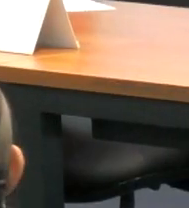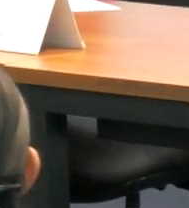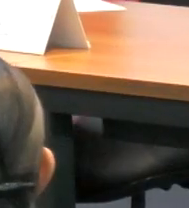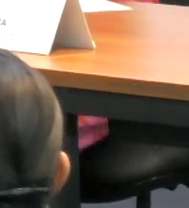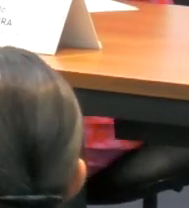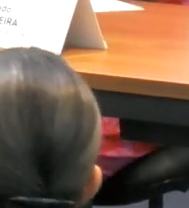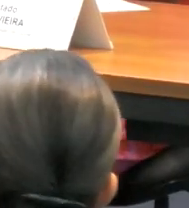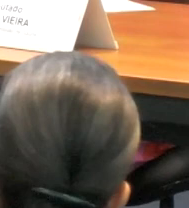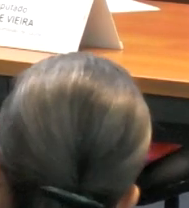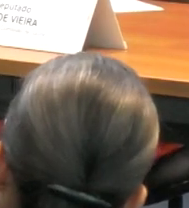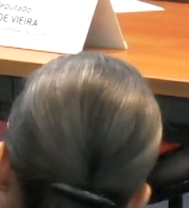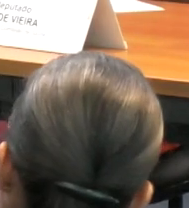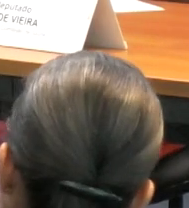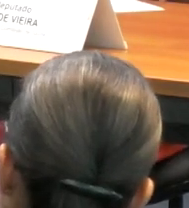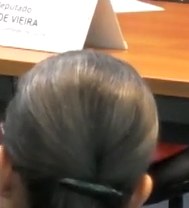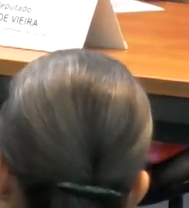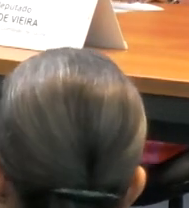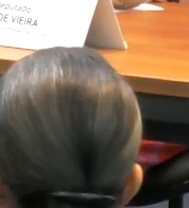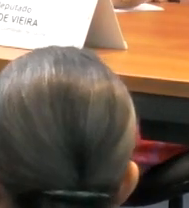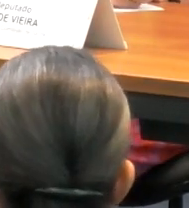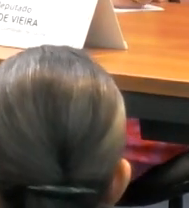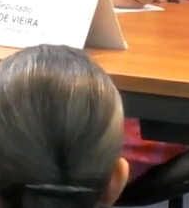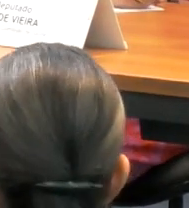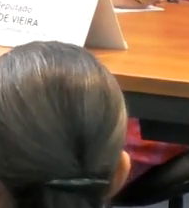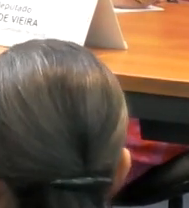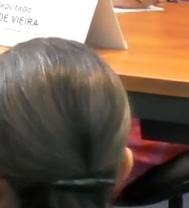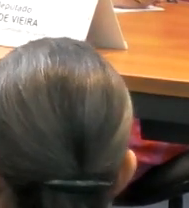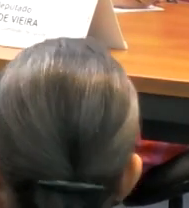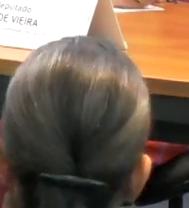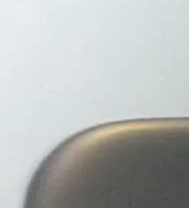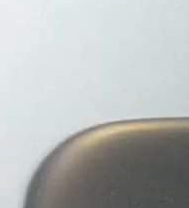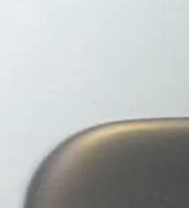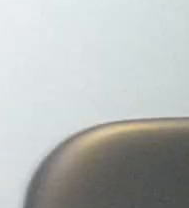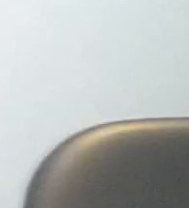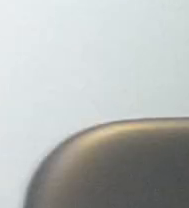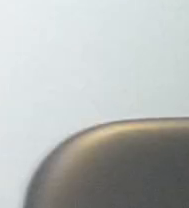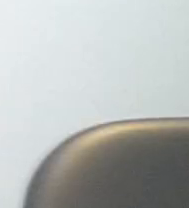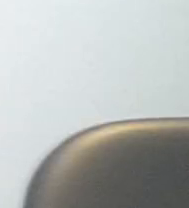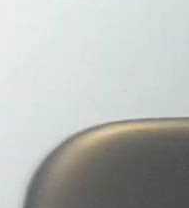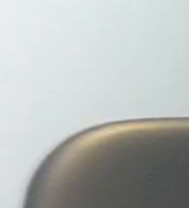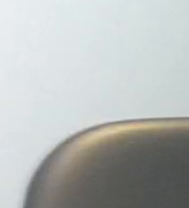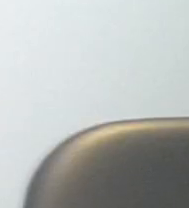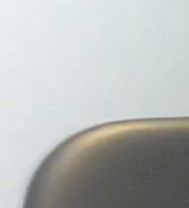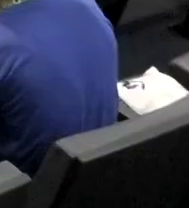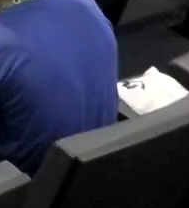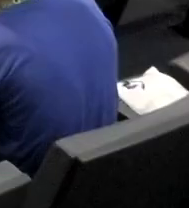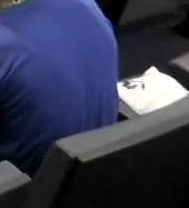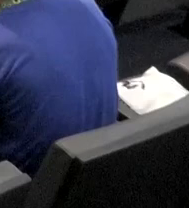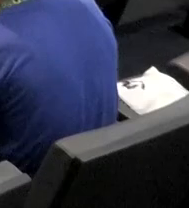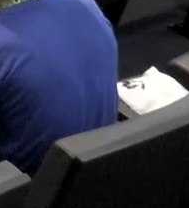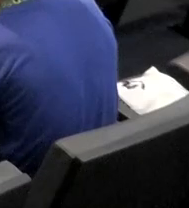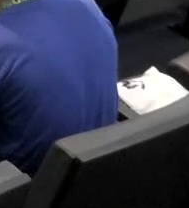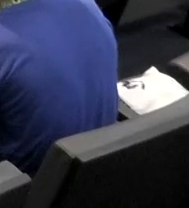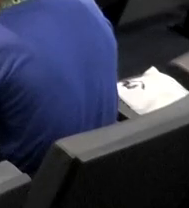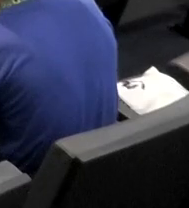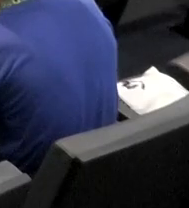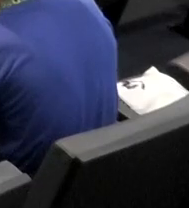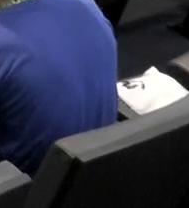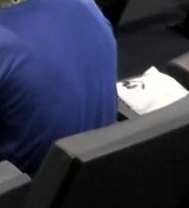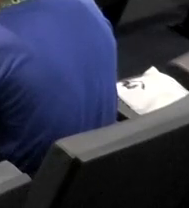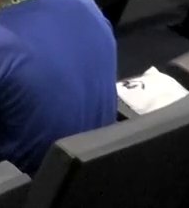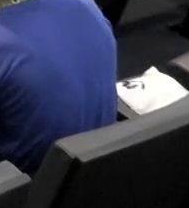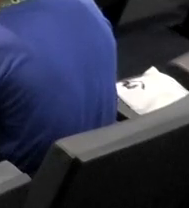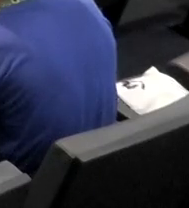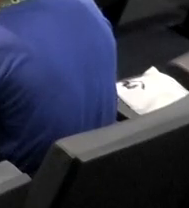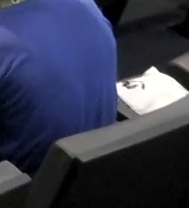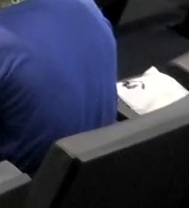e-mail é o por favor anota o alguém pode anotar o e-mail para ela é o e-mail da é o e-mail